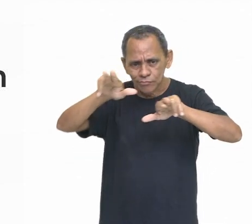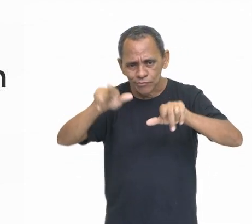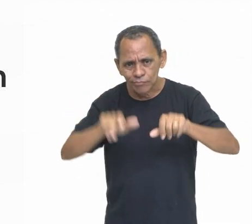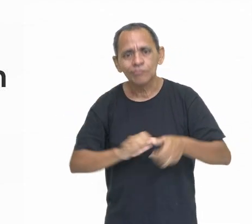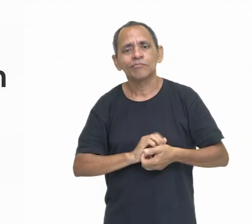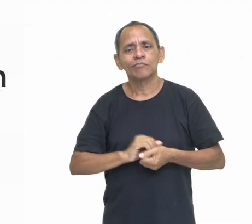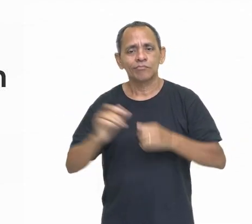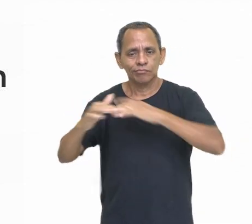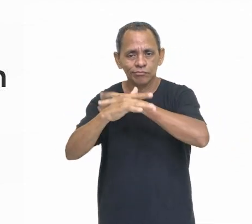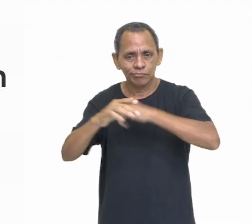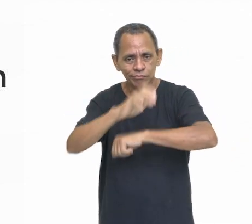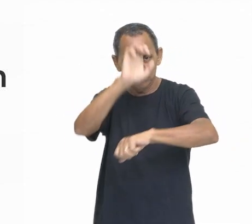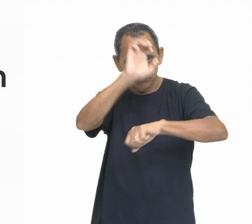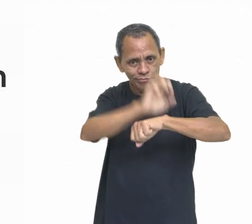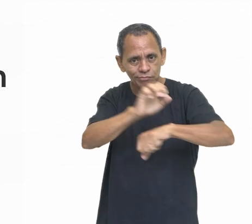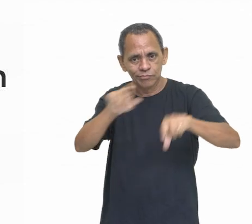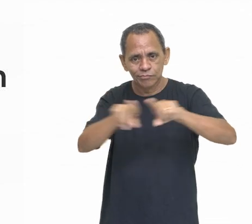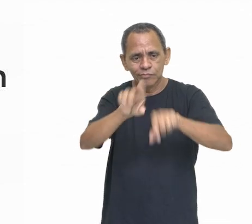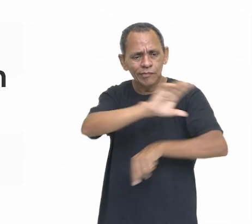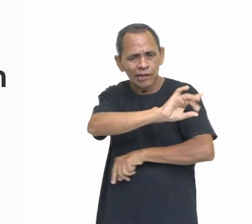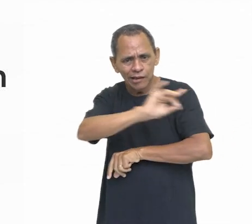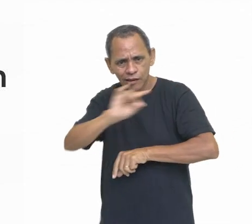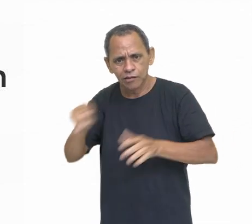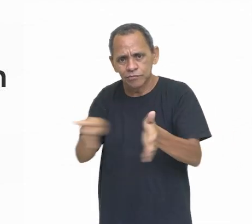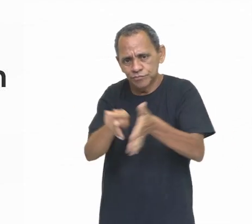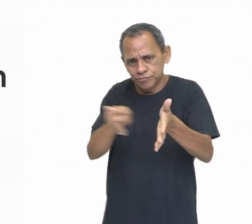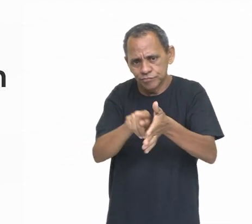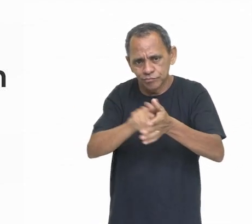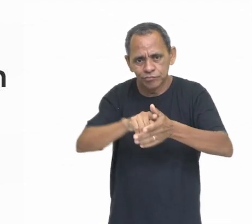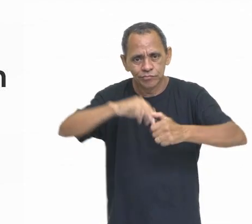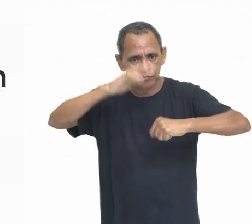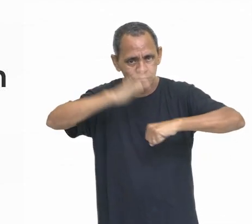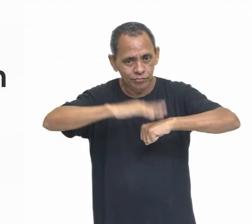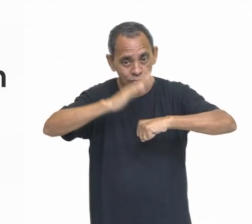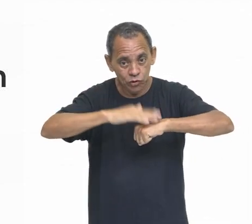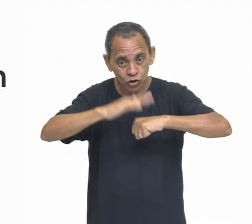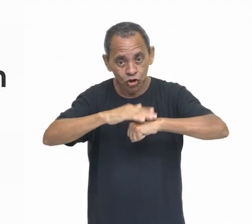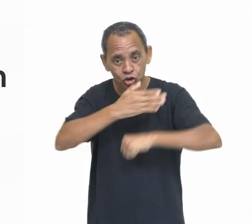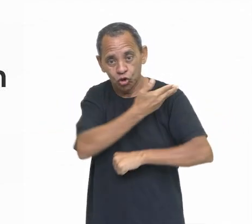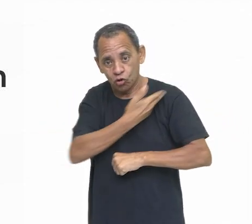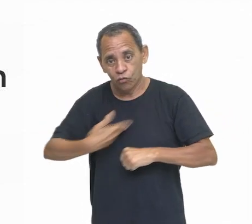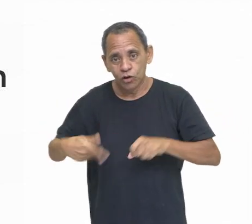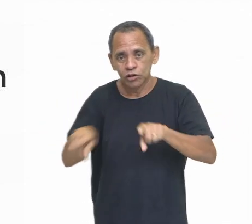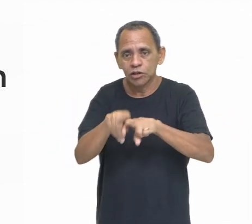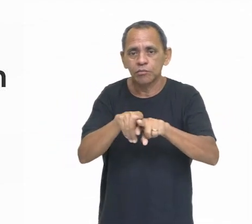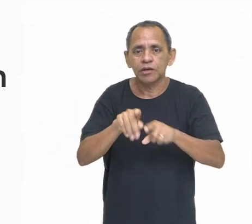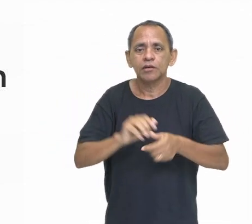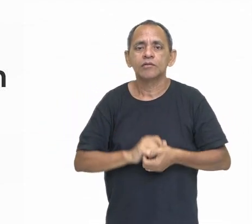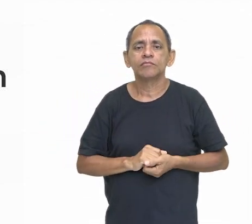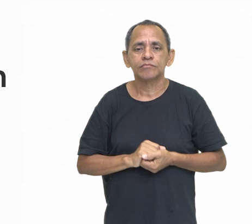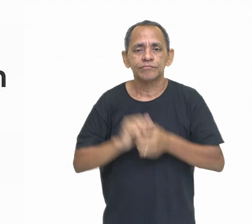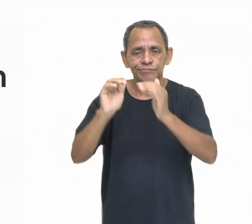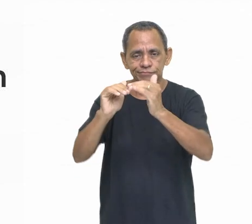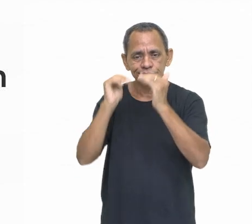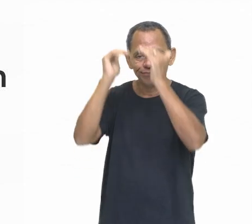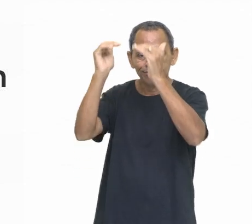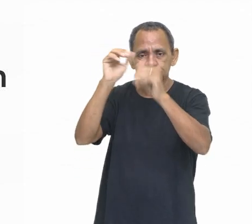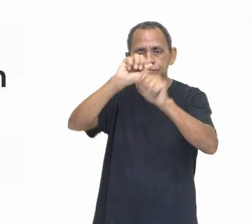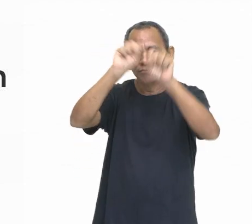independentes, cada uma com o seu próprio governante, elite e sistema de